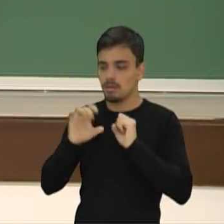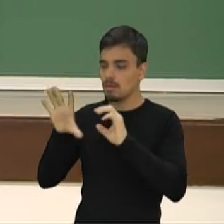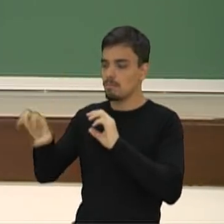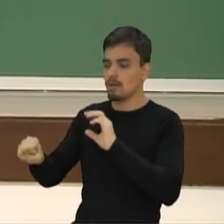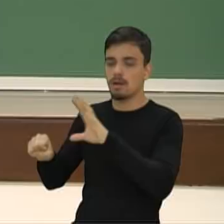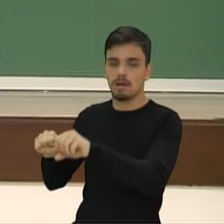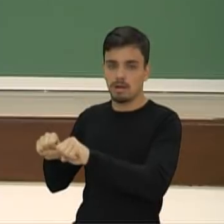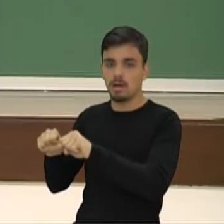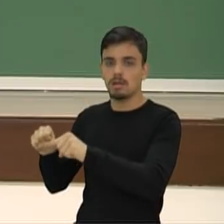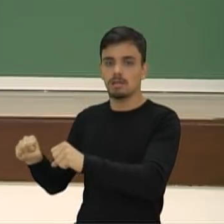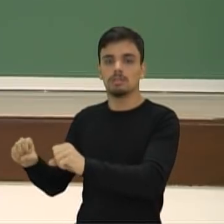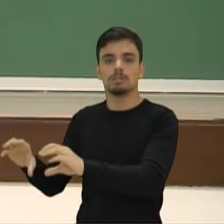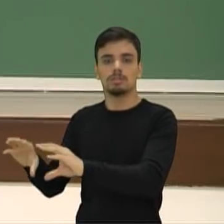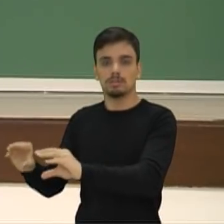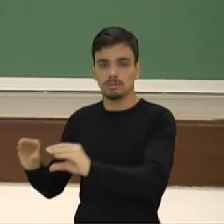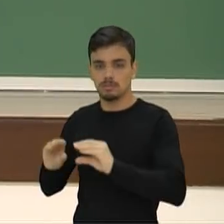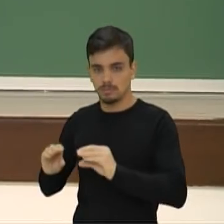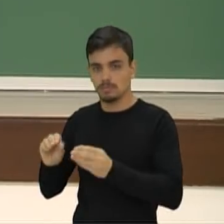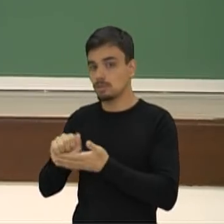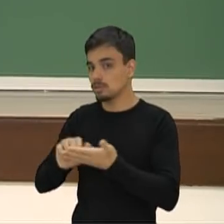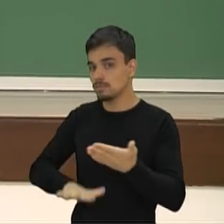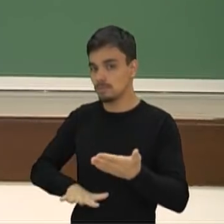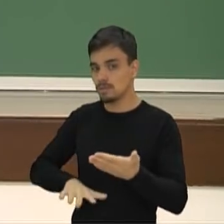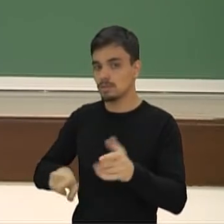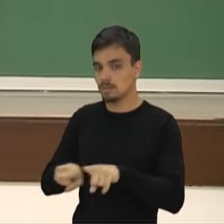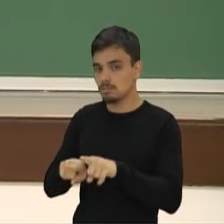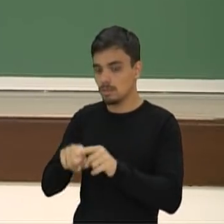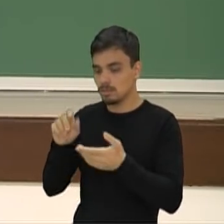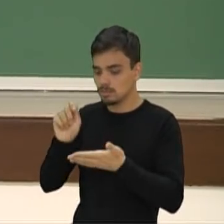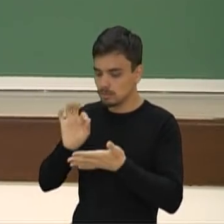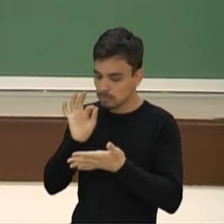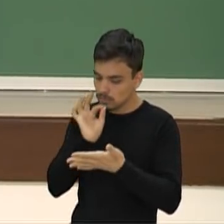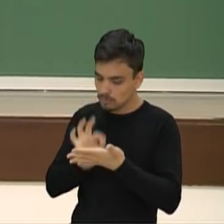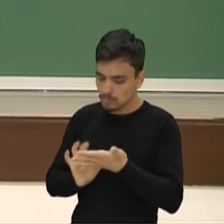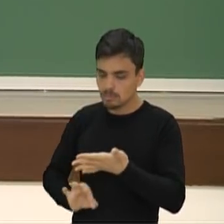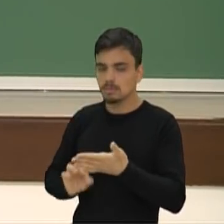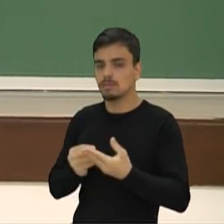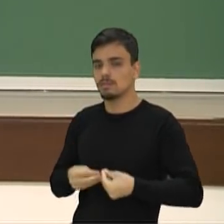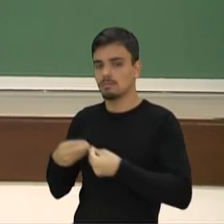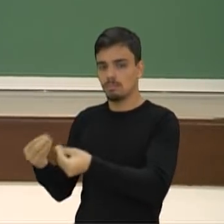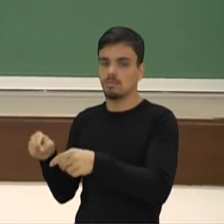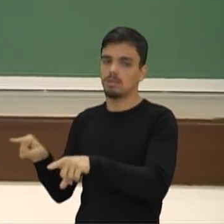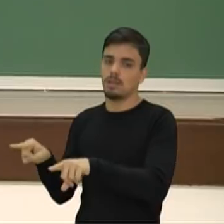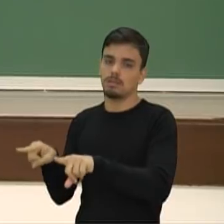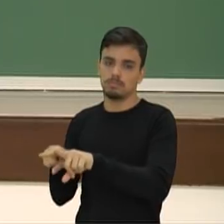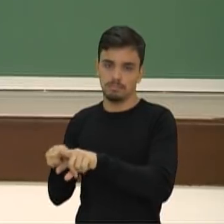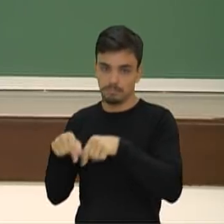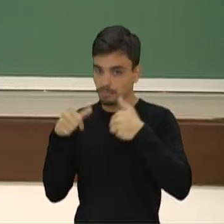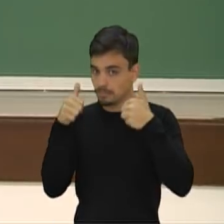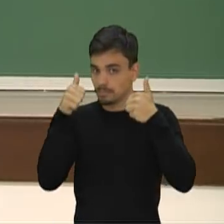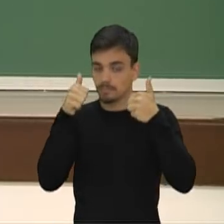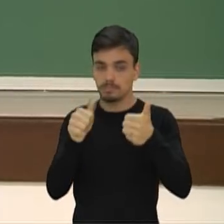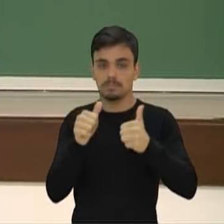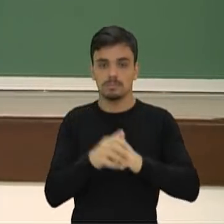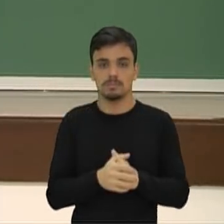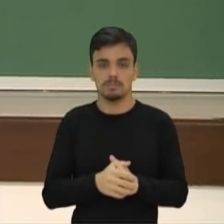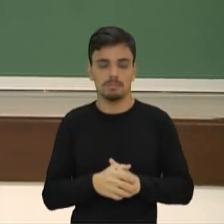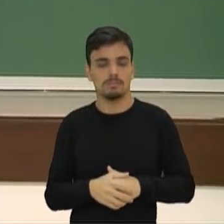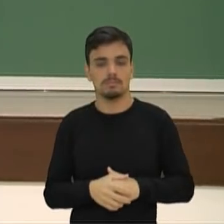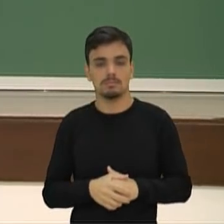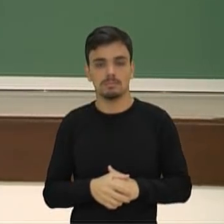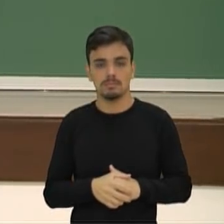e também as devolva lá para que você consiga ter uma forma de contextualizar com o conteúdo que está sendo passado aqui para